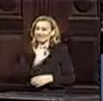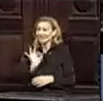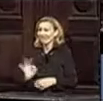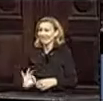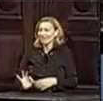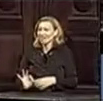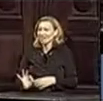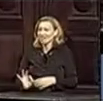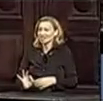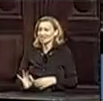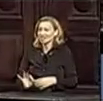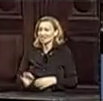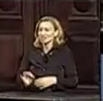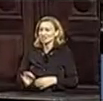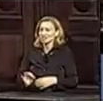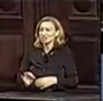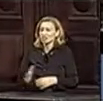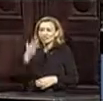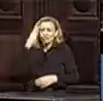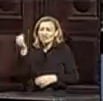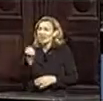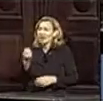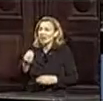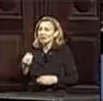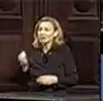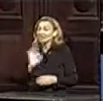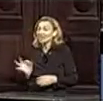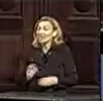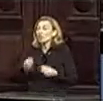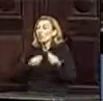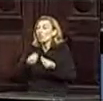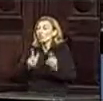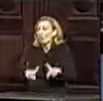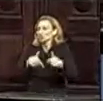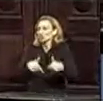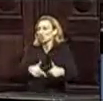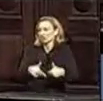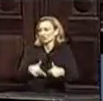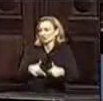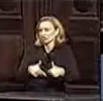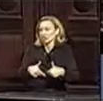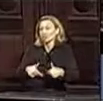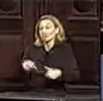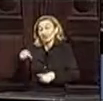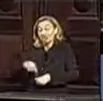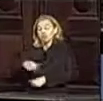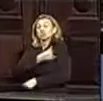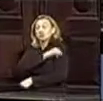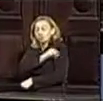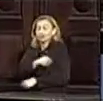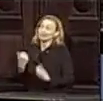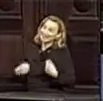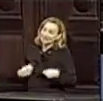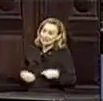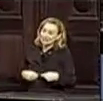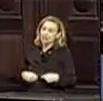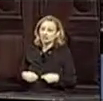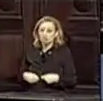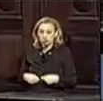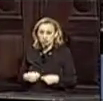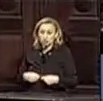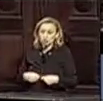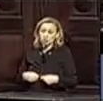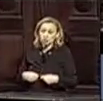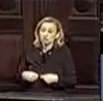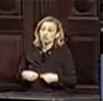e não tem competência para a permanência no posto. E aqui no Rio de Janeiro é preciso que alguma providência seja